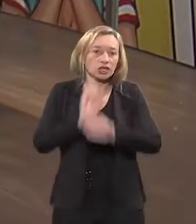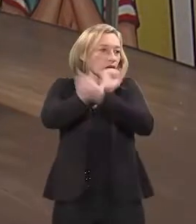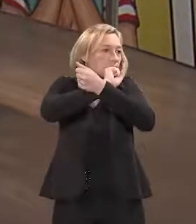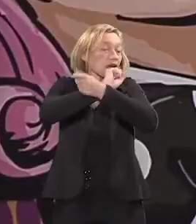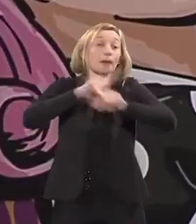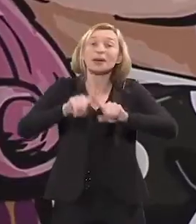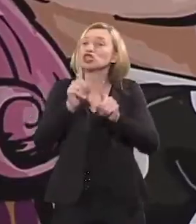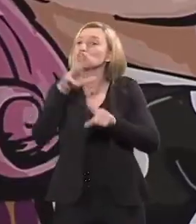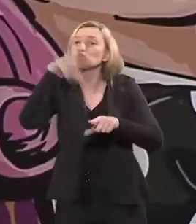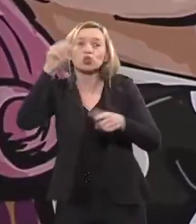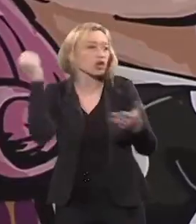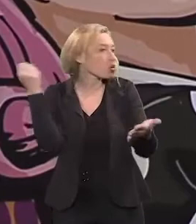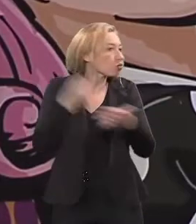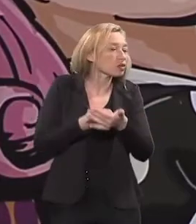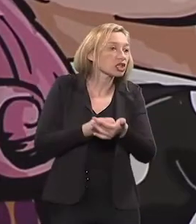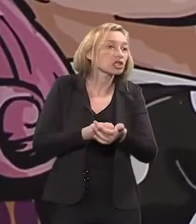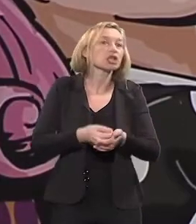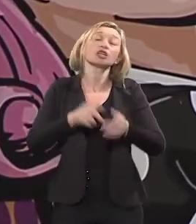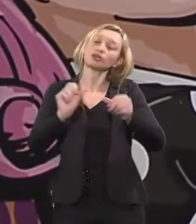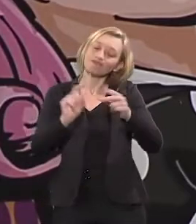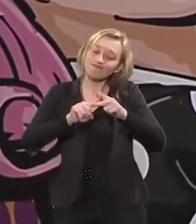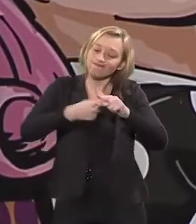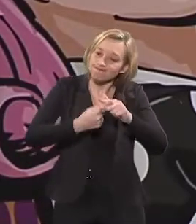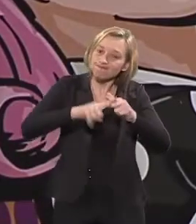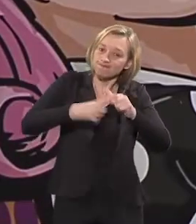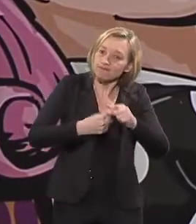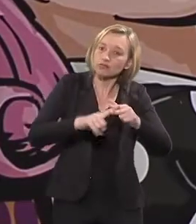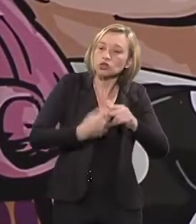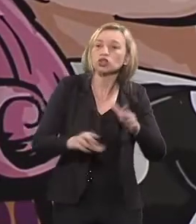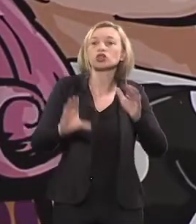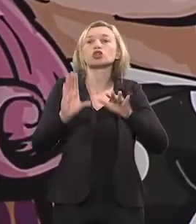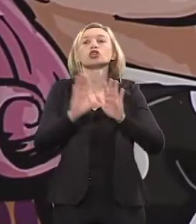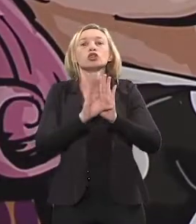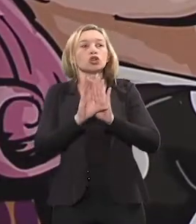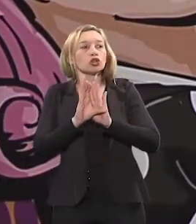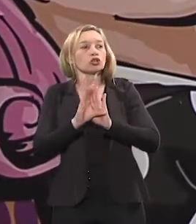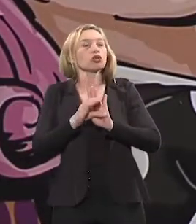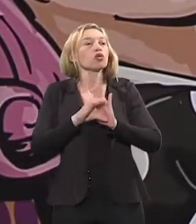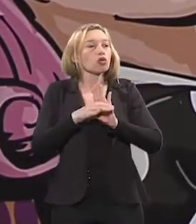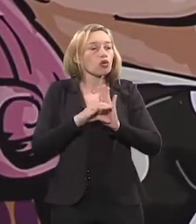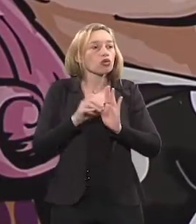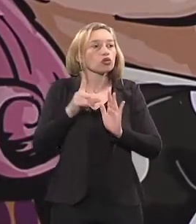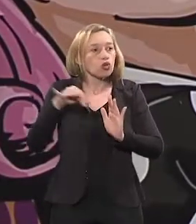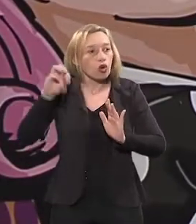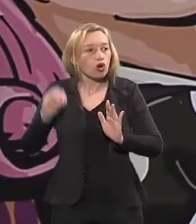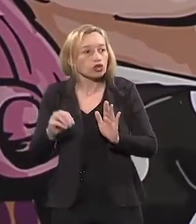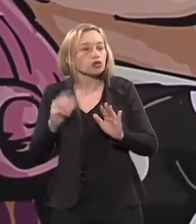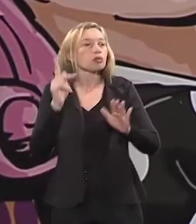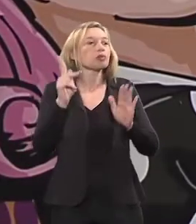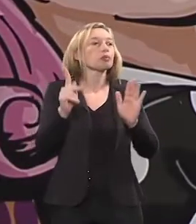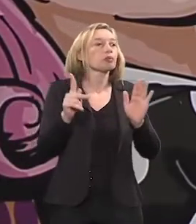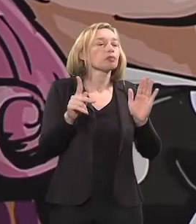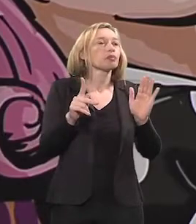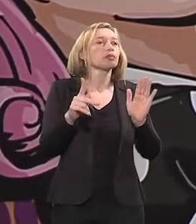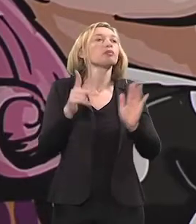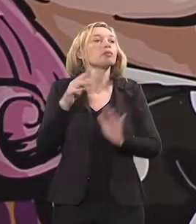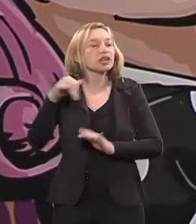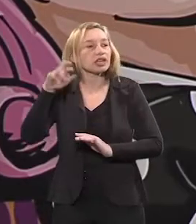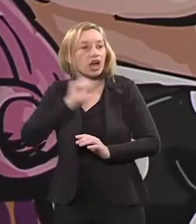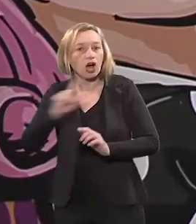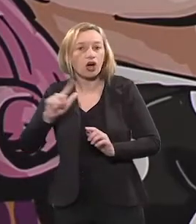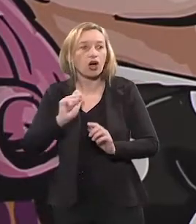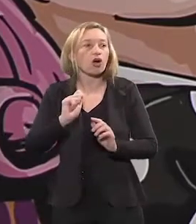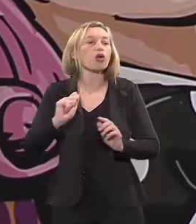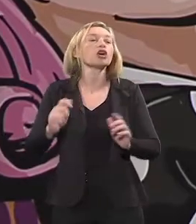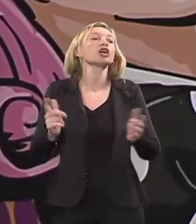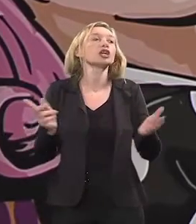né? Só que isso nunca foi cumprido. Então, foi preciso uma modificação no Código de Processo Penal que proibisse o